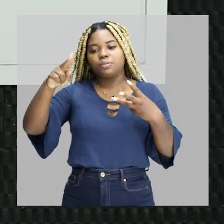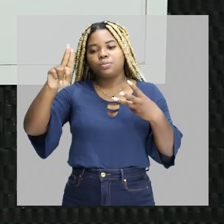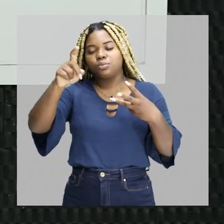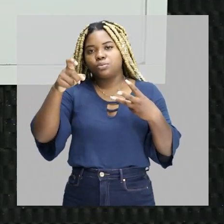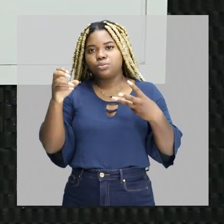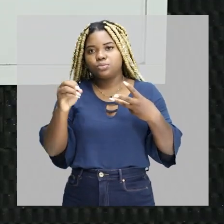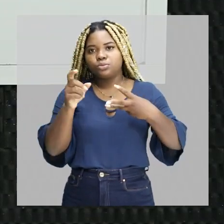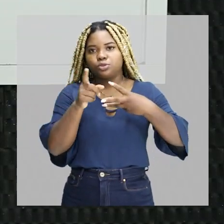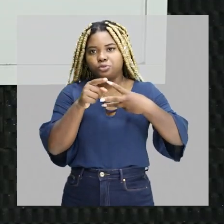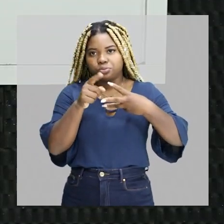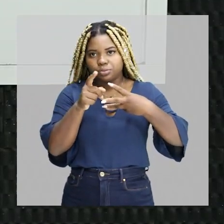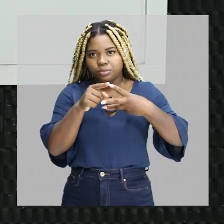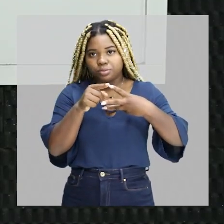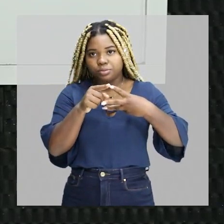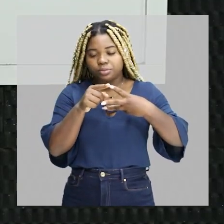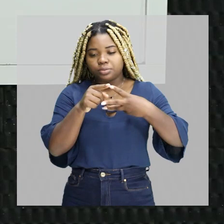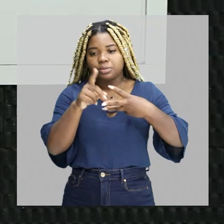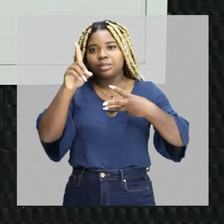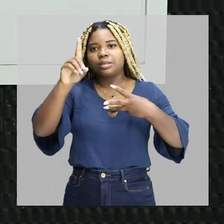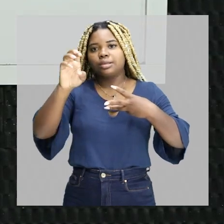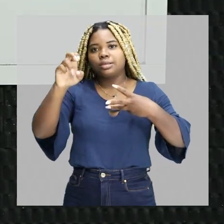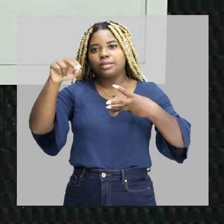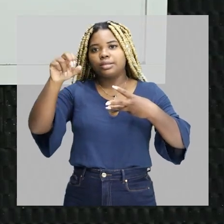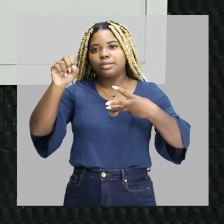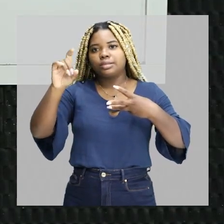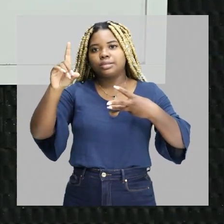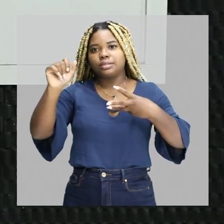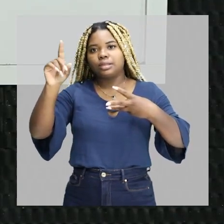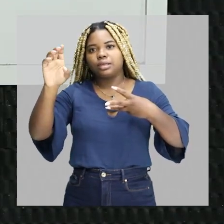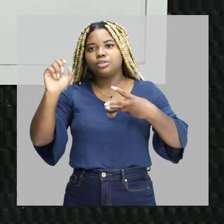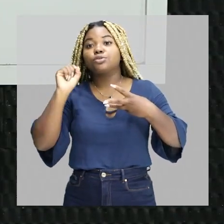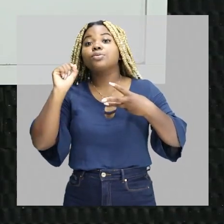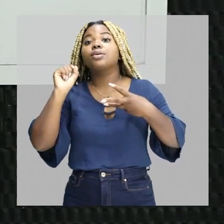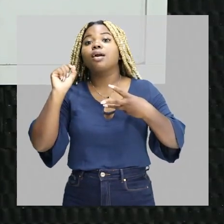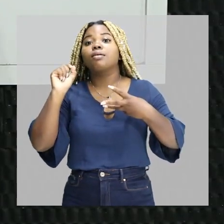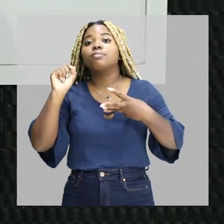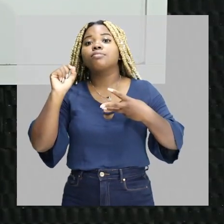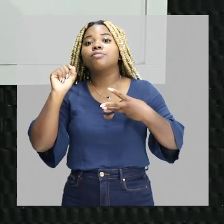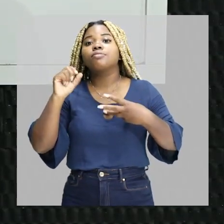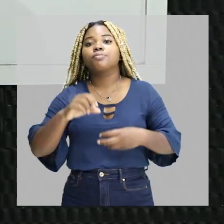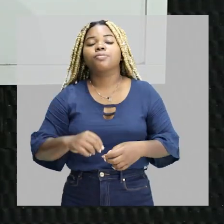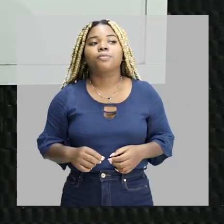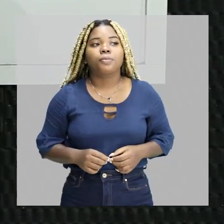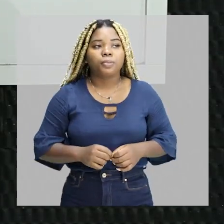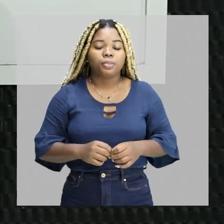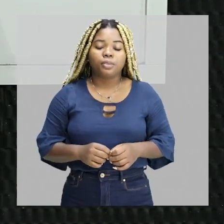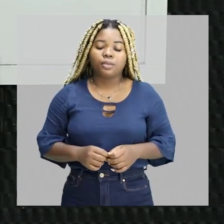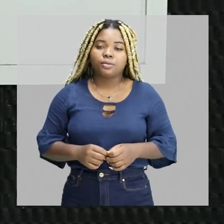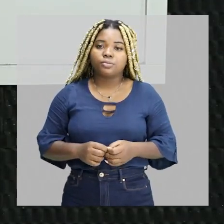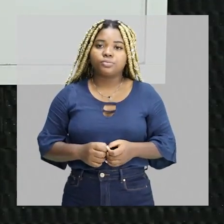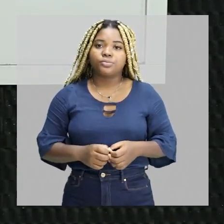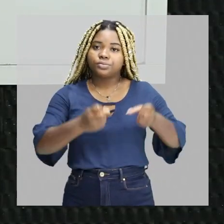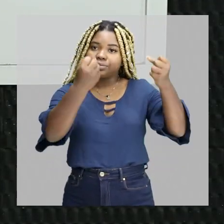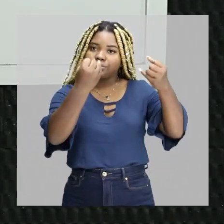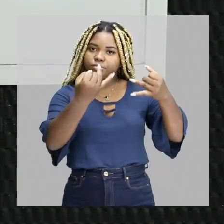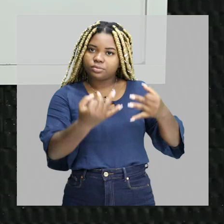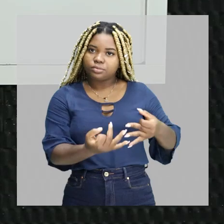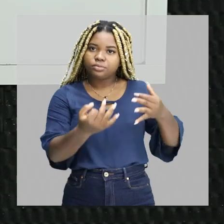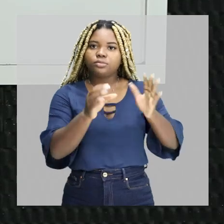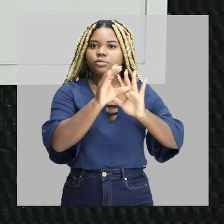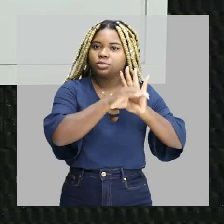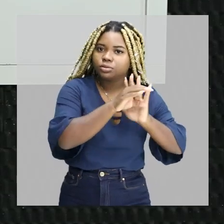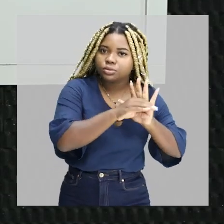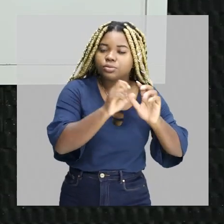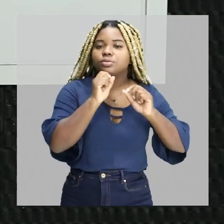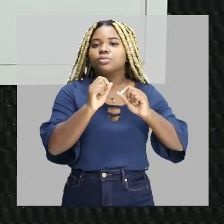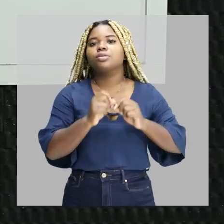Bom, a densidade, gente, certo? A densidade, matematicamente falando,